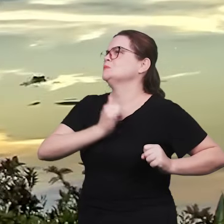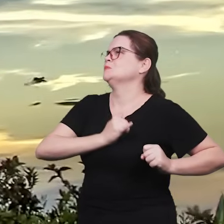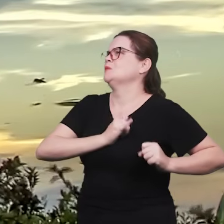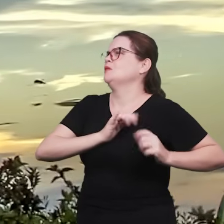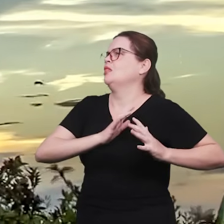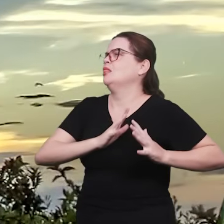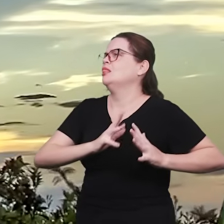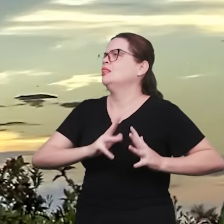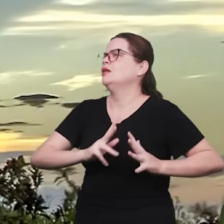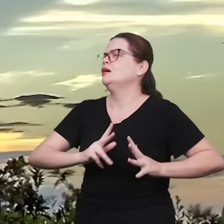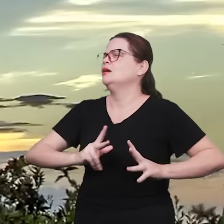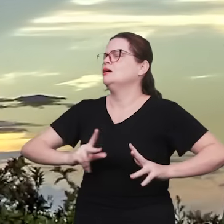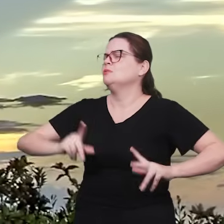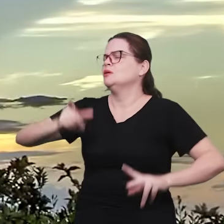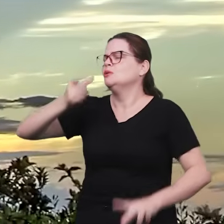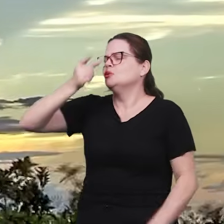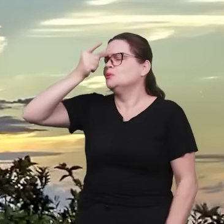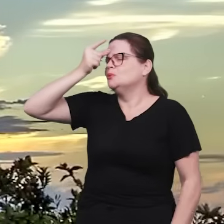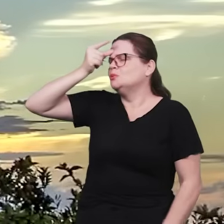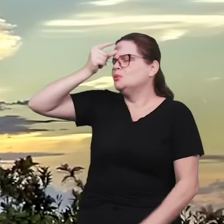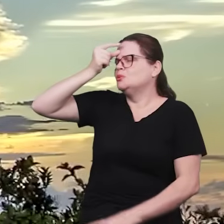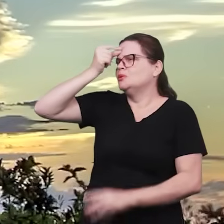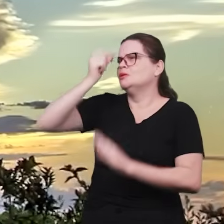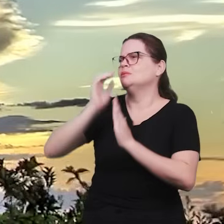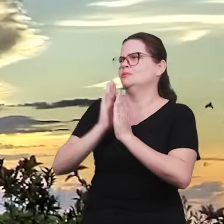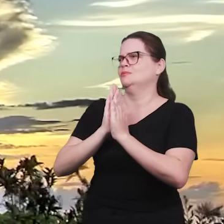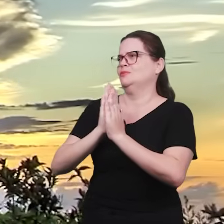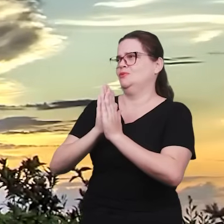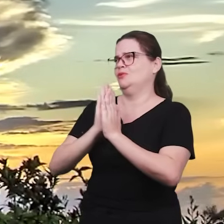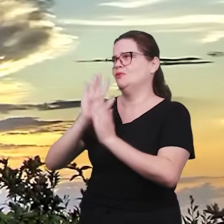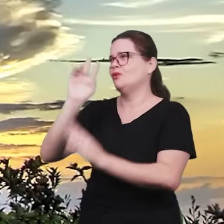mesmo aqui, aceita um